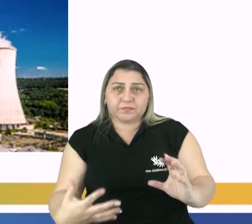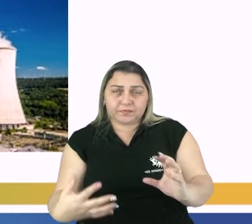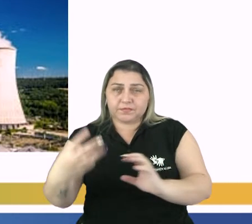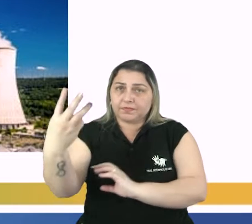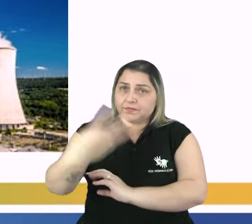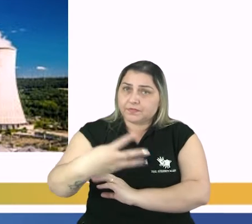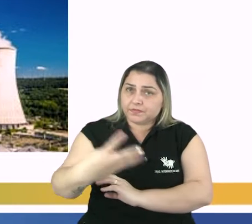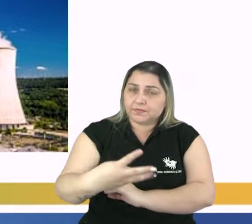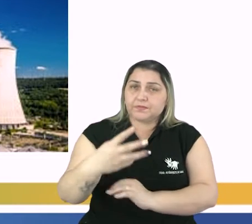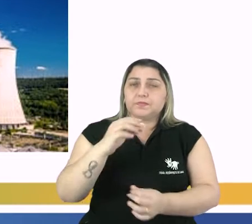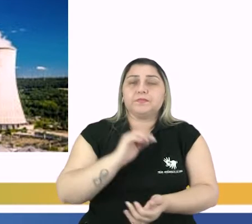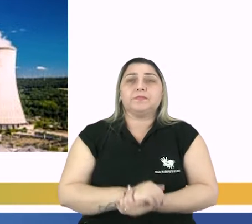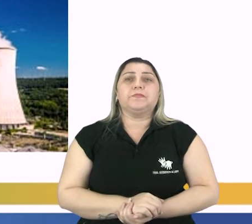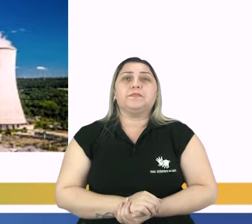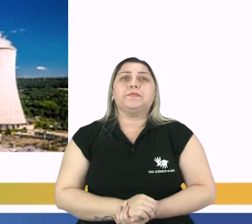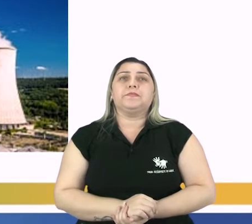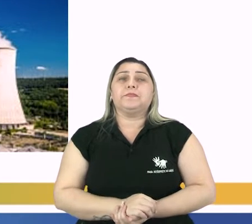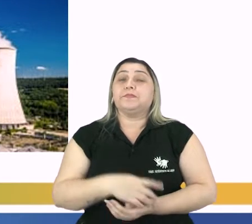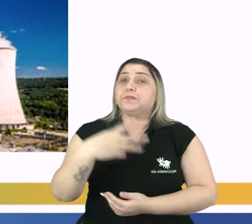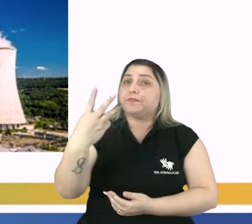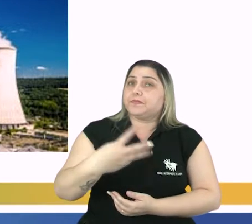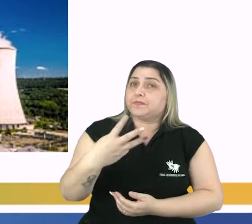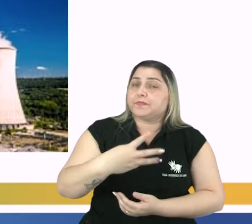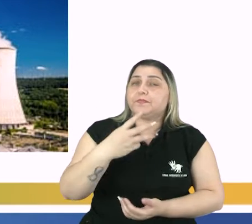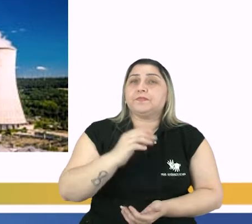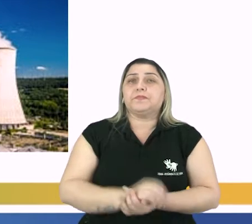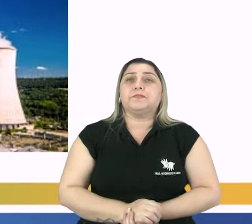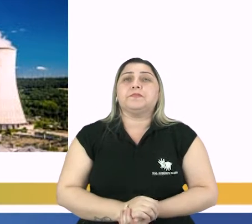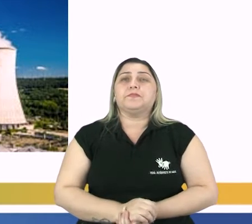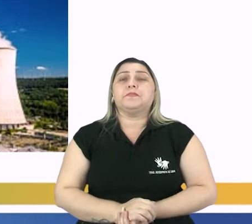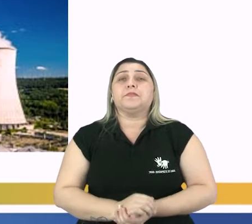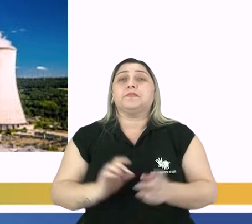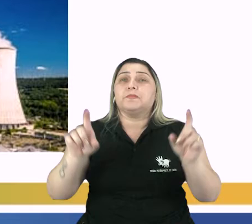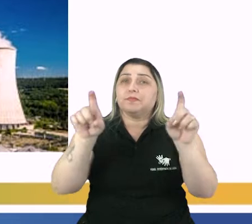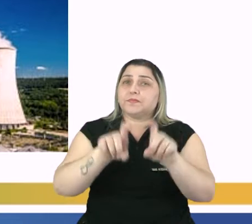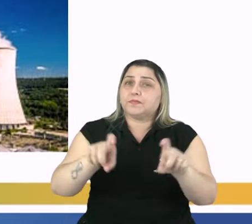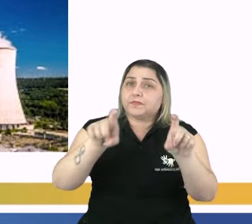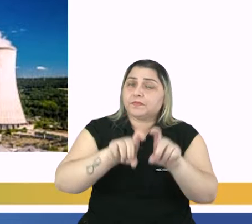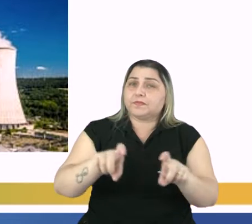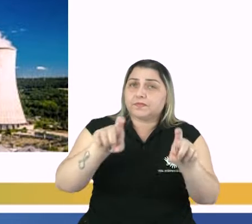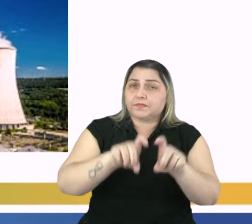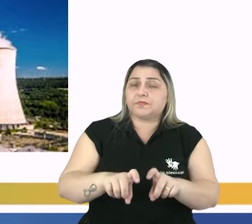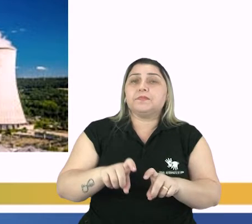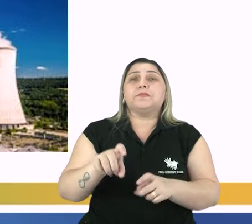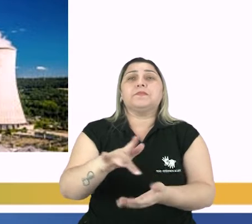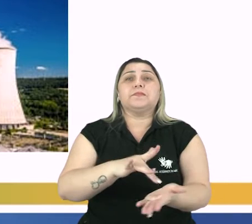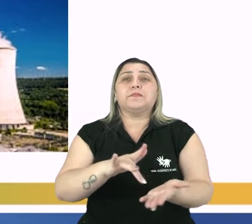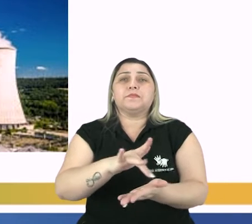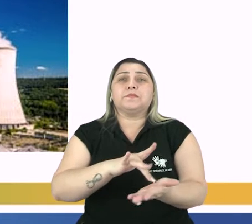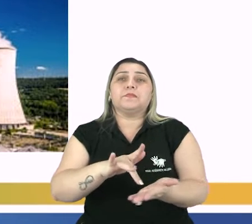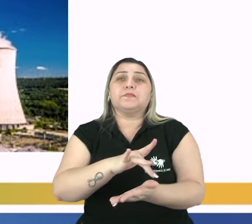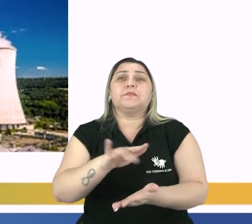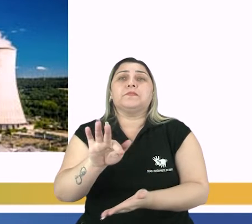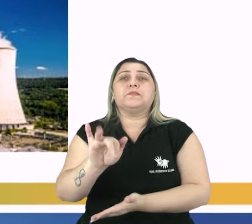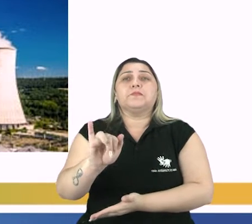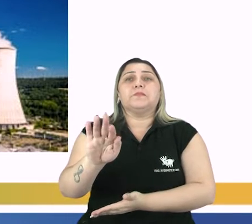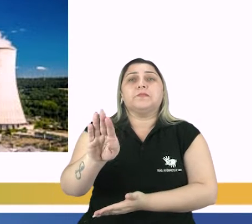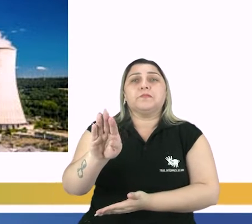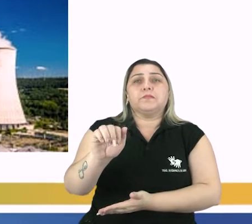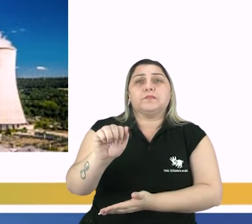da terceira Revolução Industrial? A terceira Revolução Industrial é a era da informática, a era digital, fibra ótica,